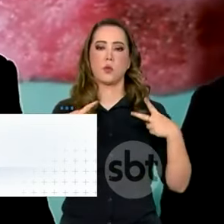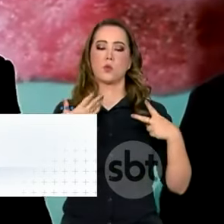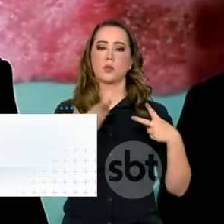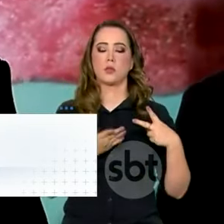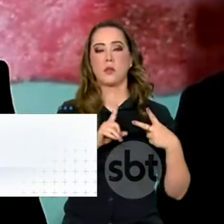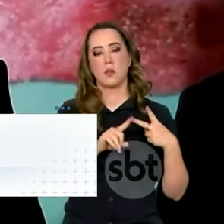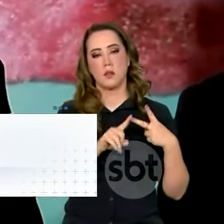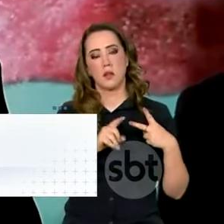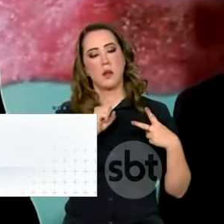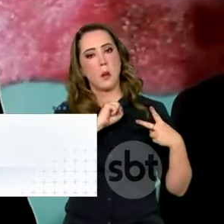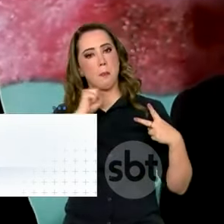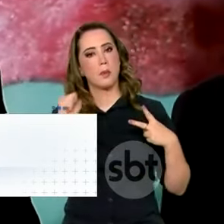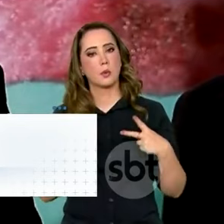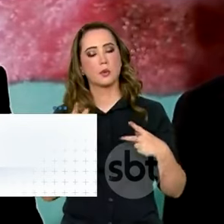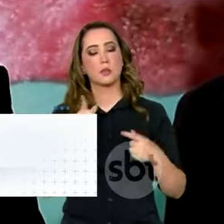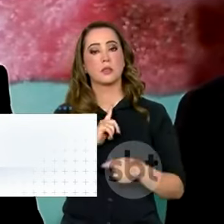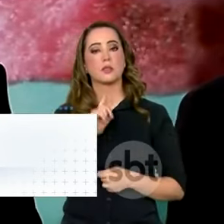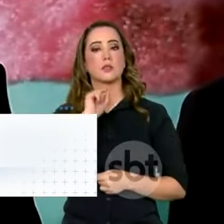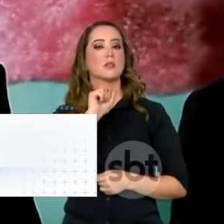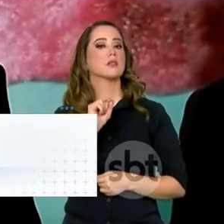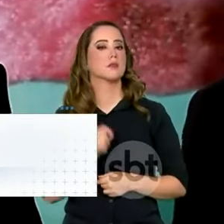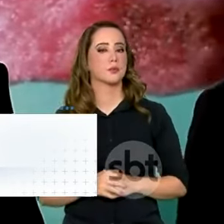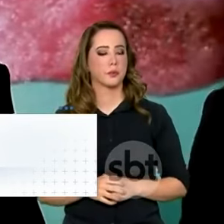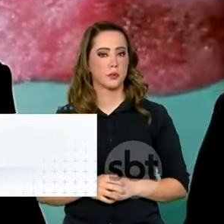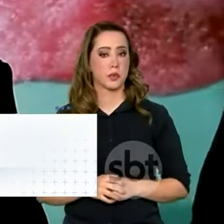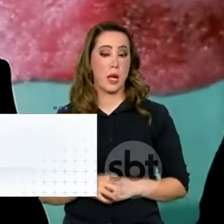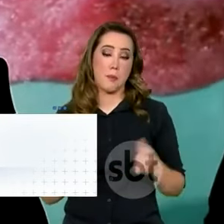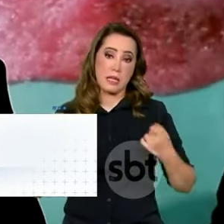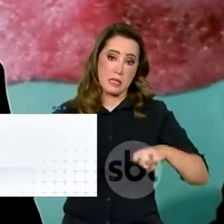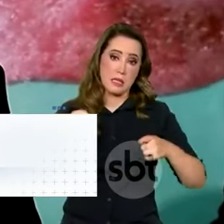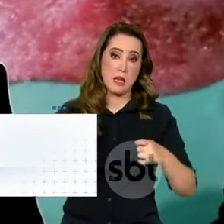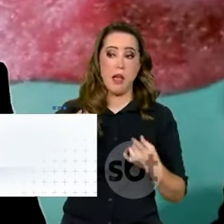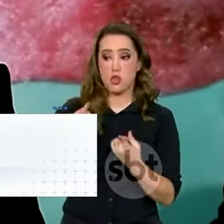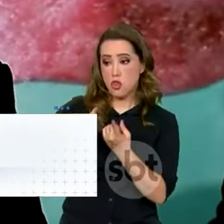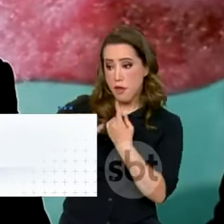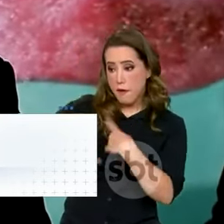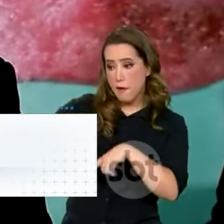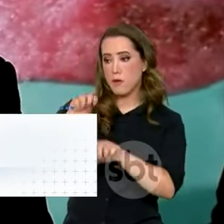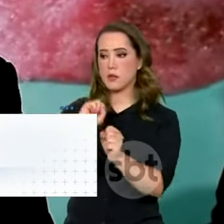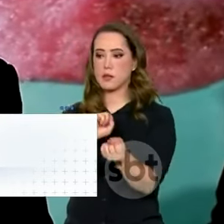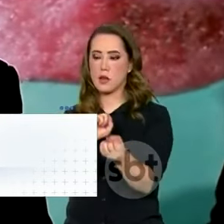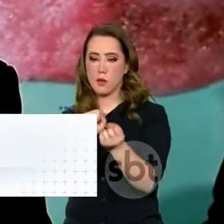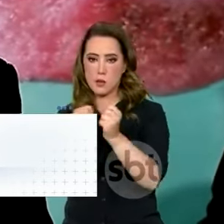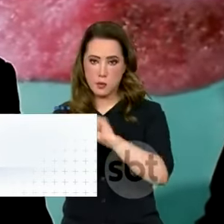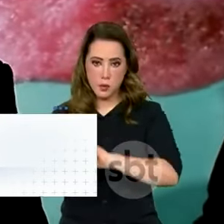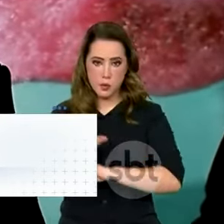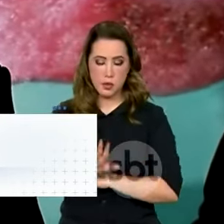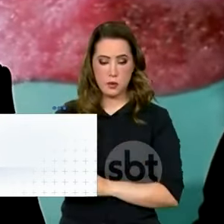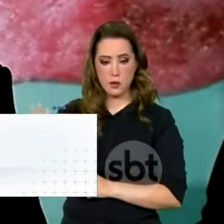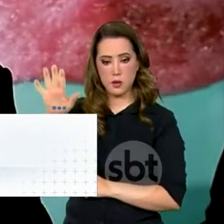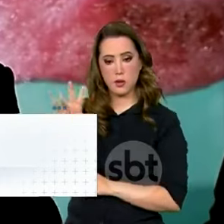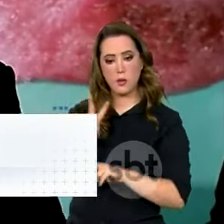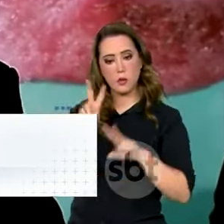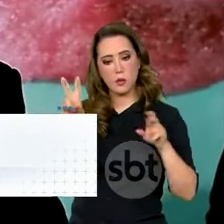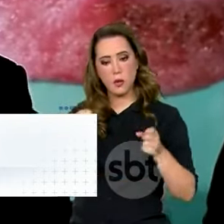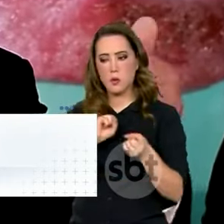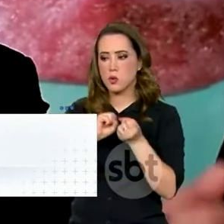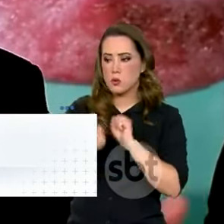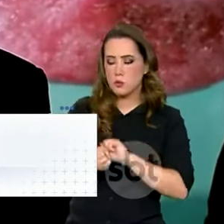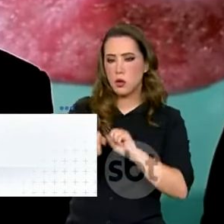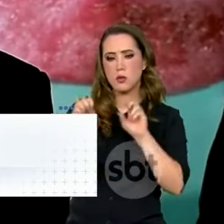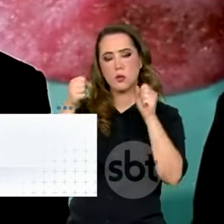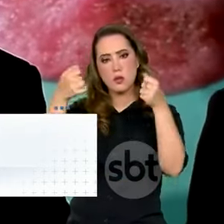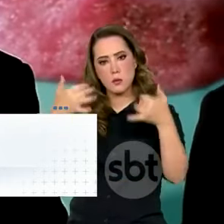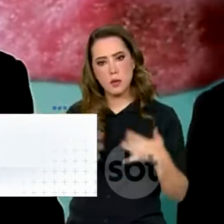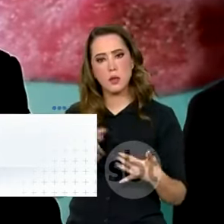Lula é poder ter uma revolução no esporte nacional. E quando eu falo revolução, eu falo no começo, que é